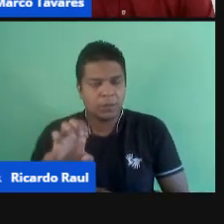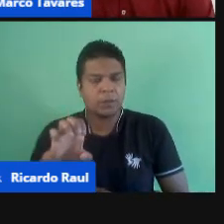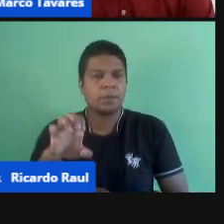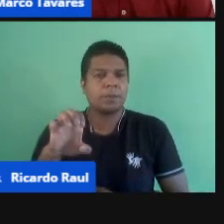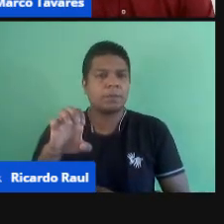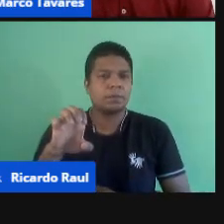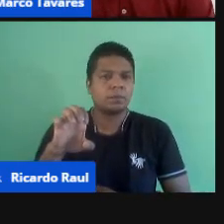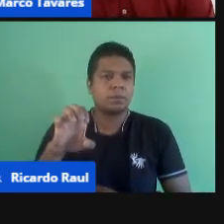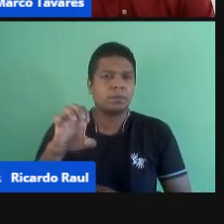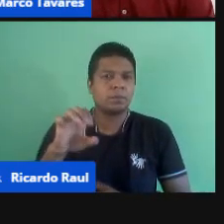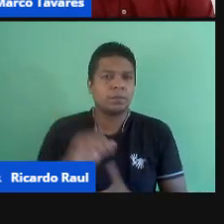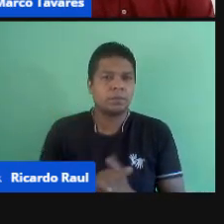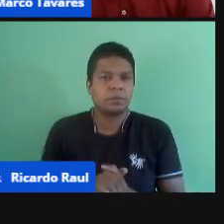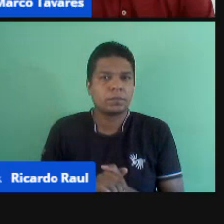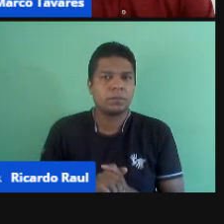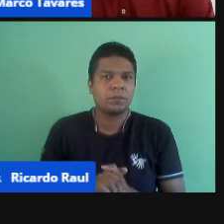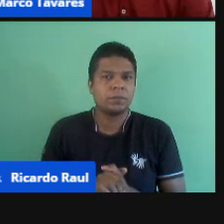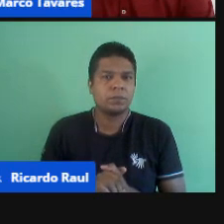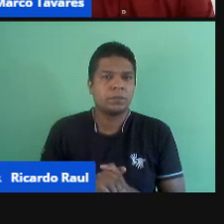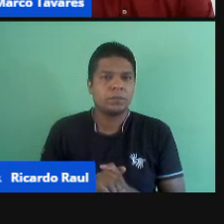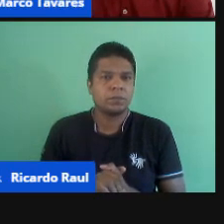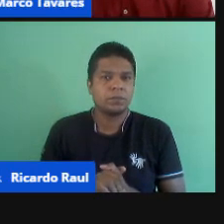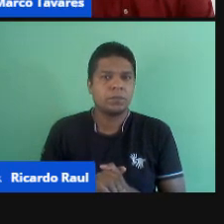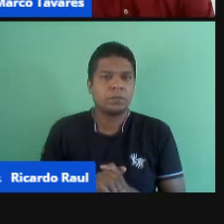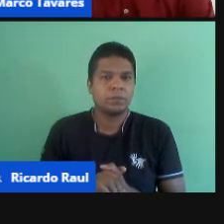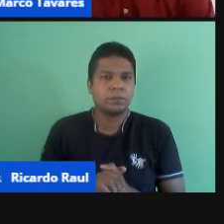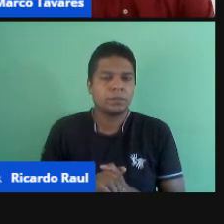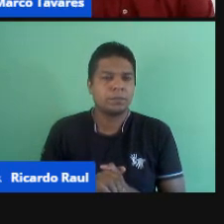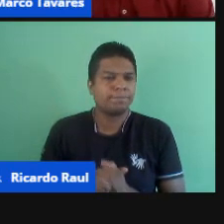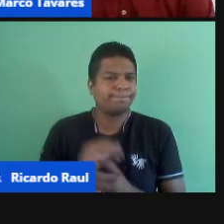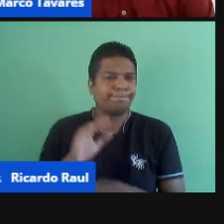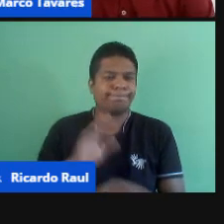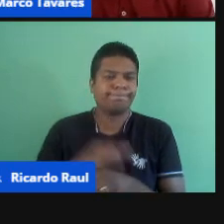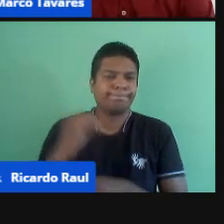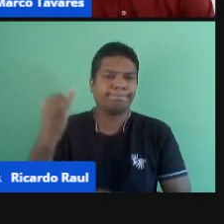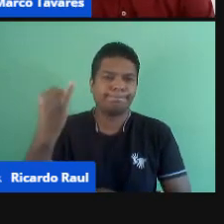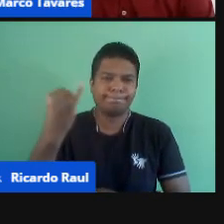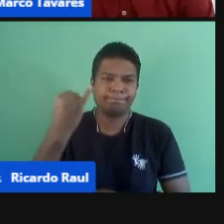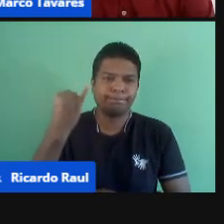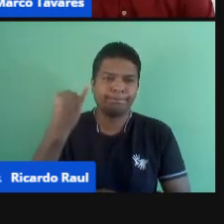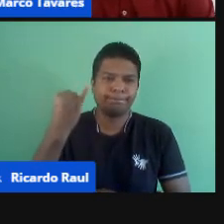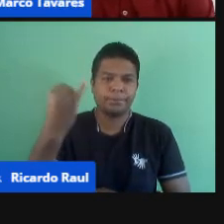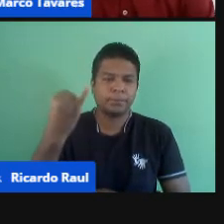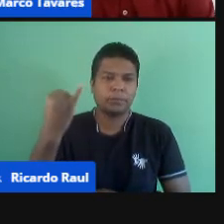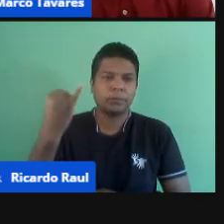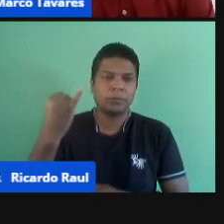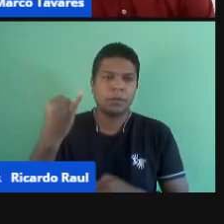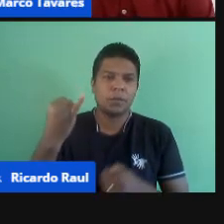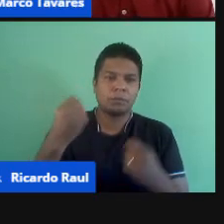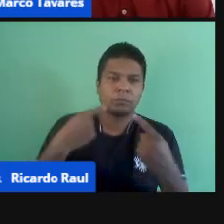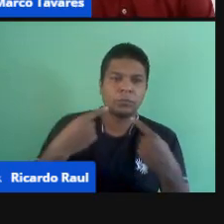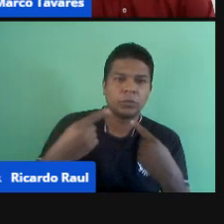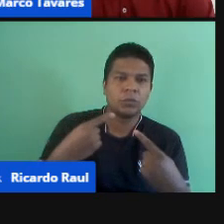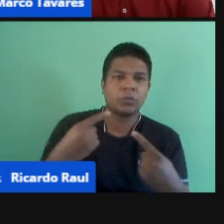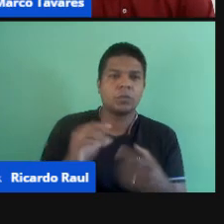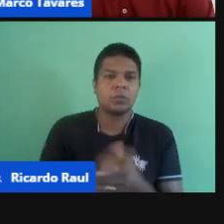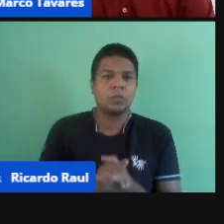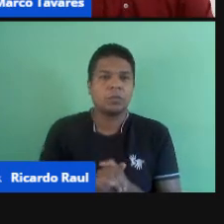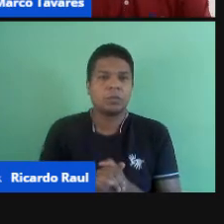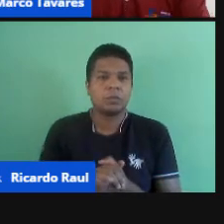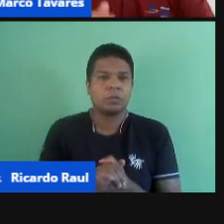lastreada em uma coisa que é extremamente importante a gente discutir, que é o esporte